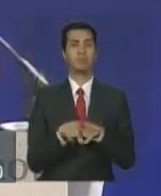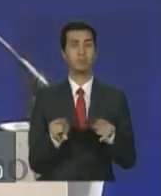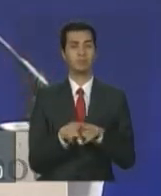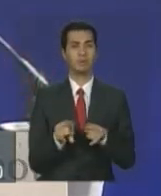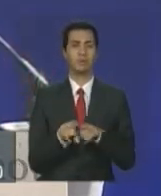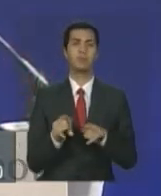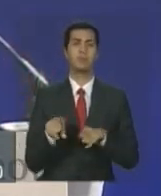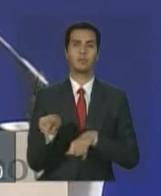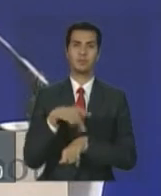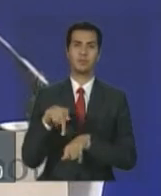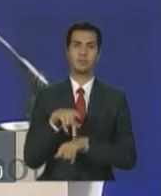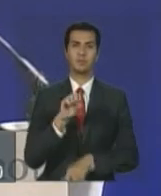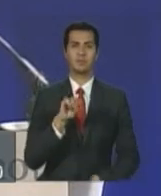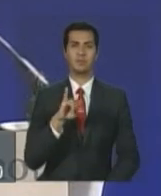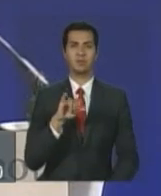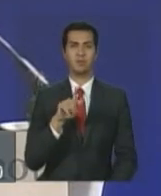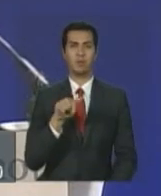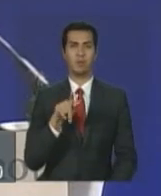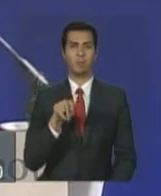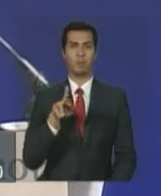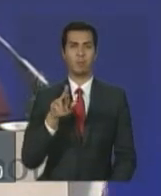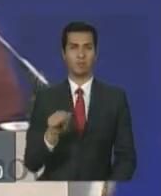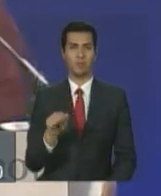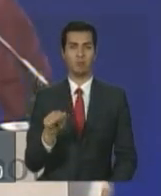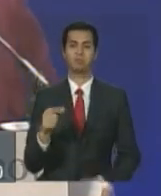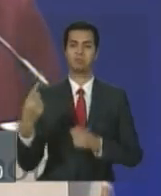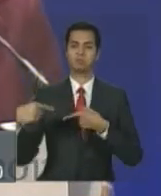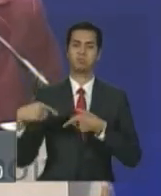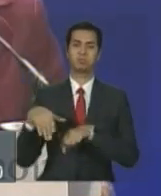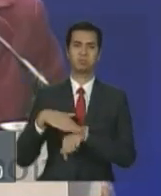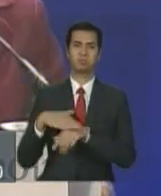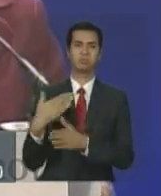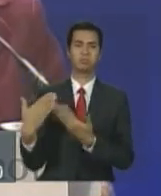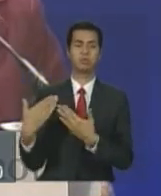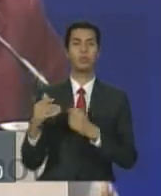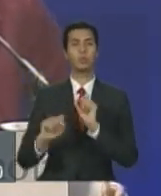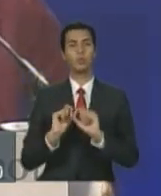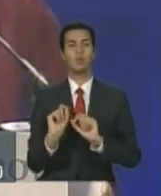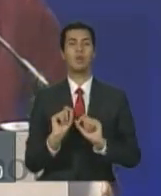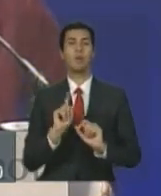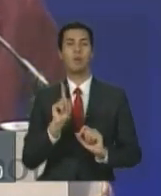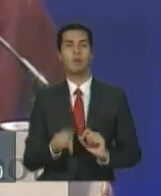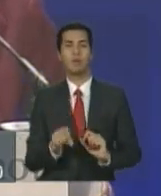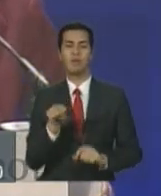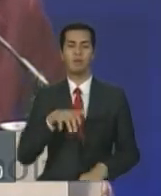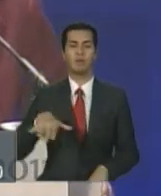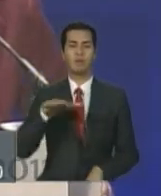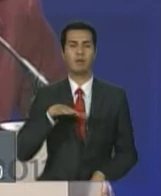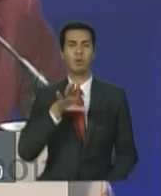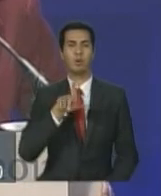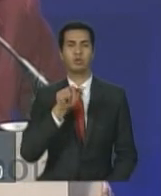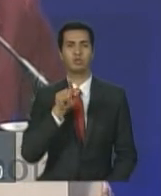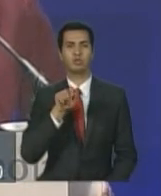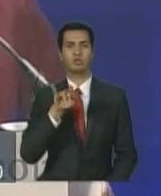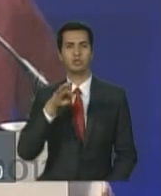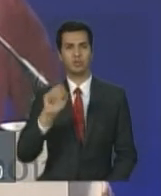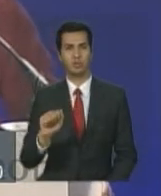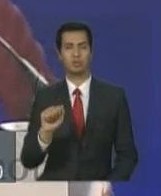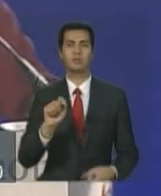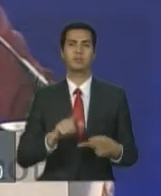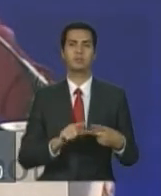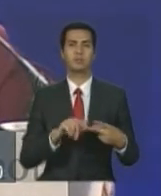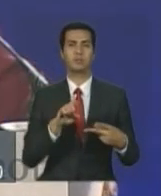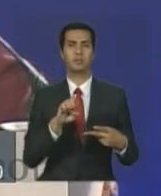nós discutimos o problema de investimentos na área de logística, especialmente estaleiros.